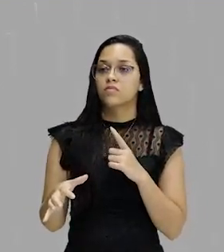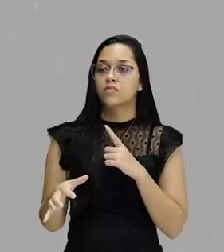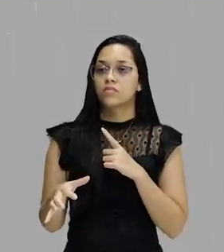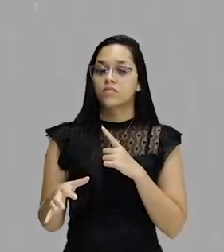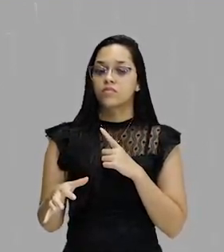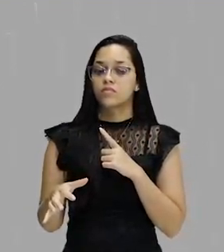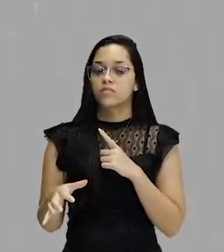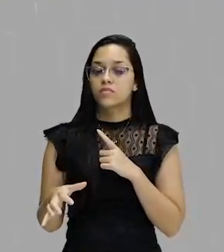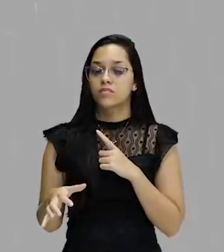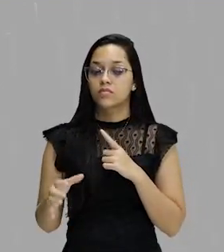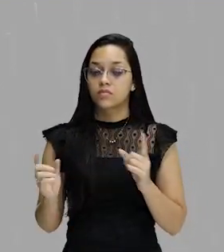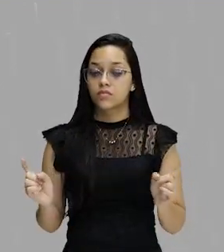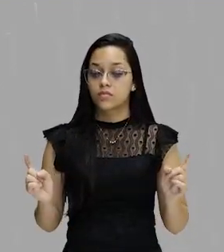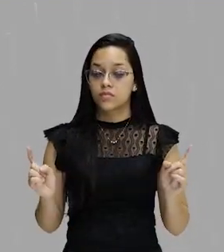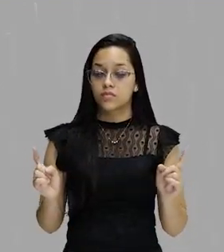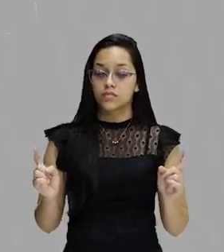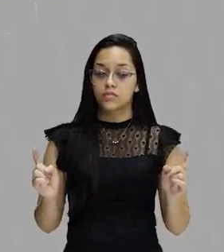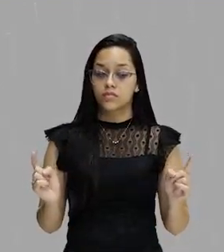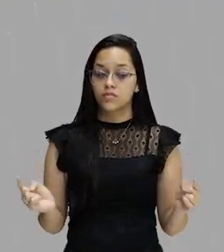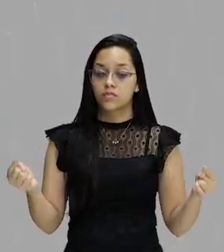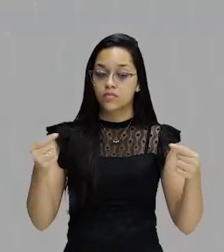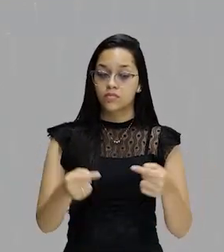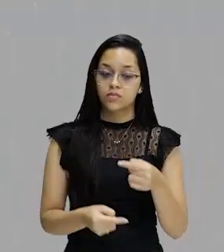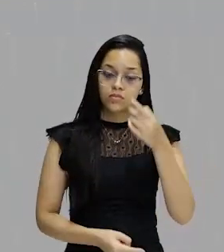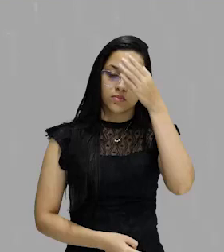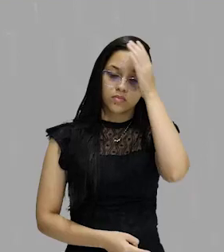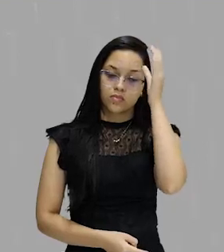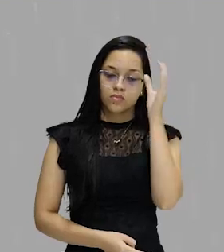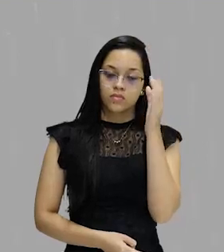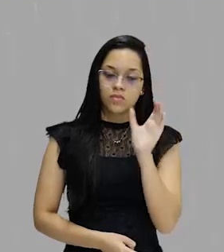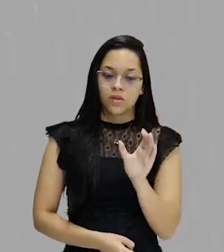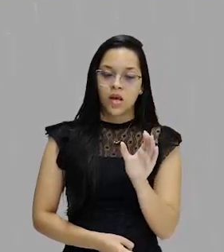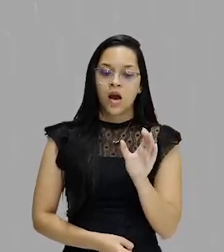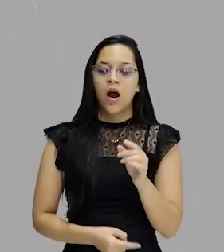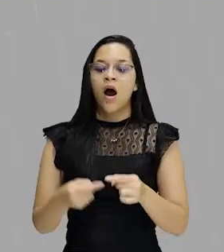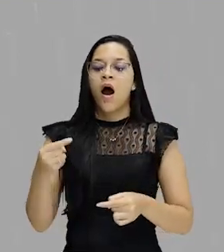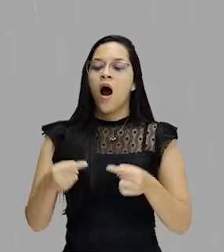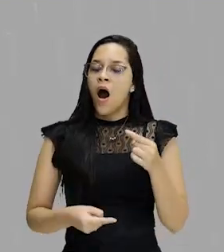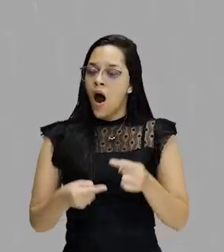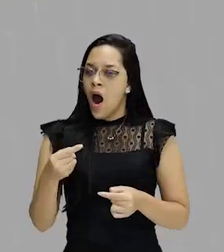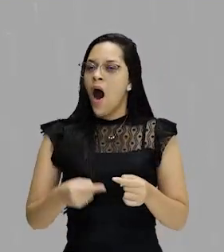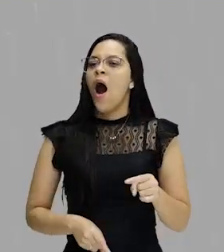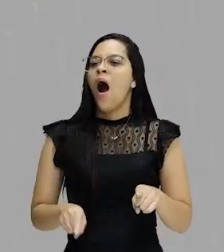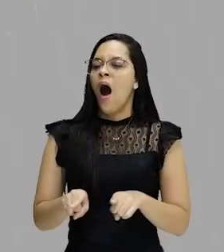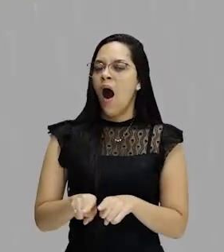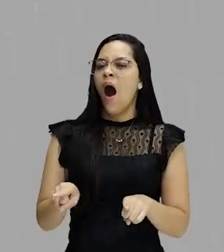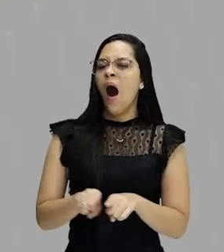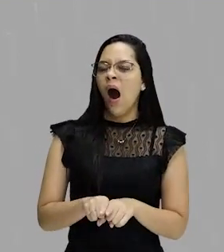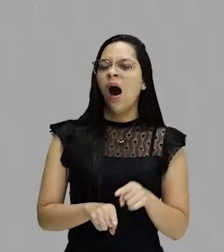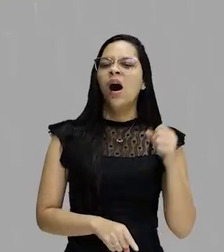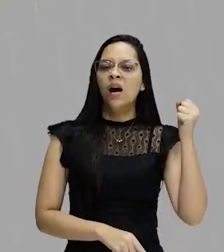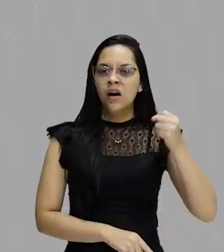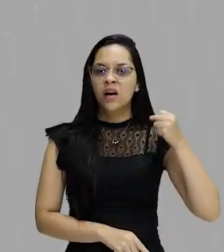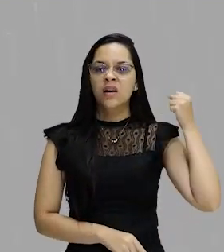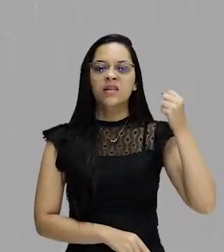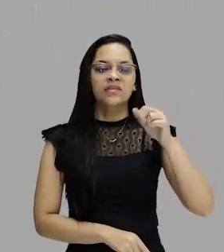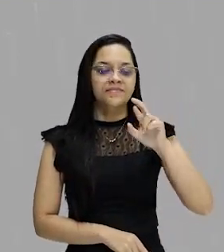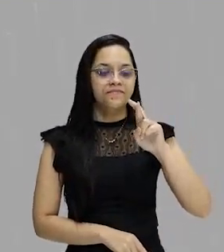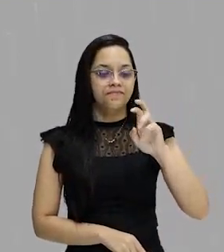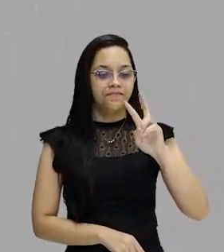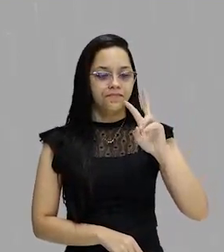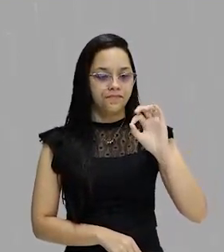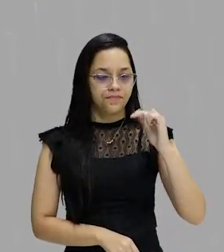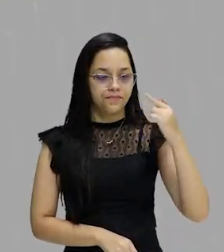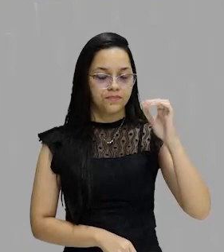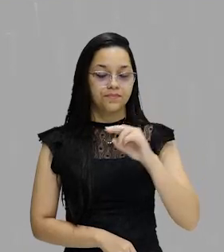de ideais contraculturais. Ideais contraculturais, políticos e contra-revolucionários. Que é o que